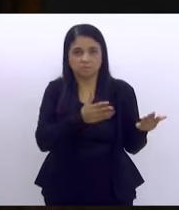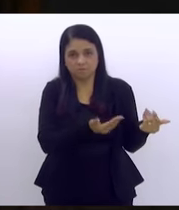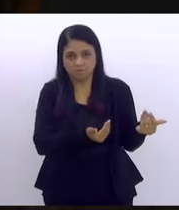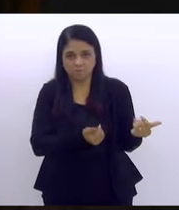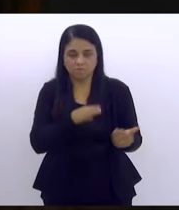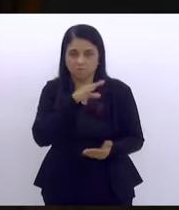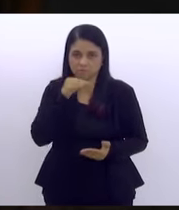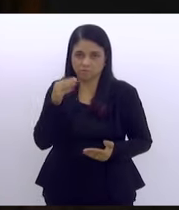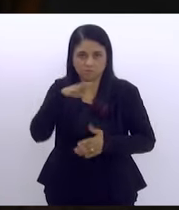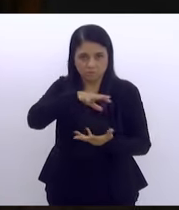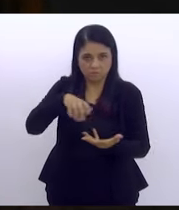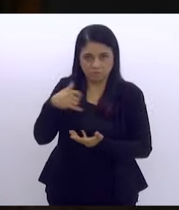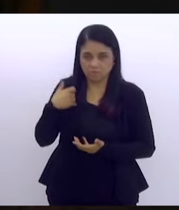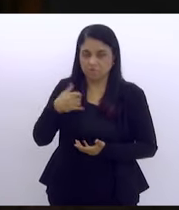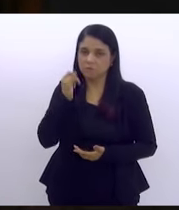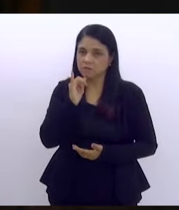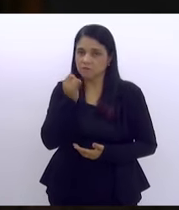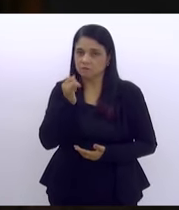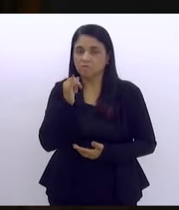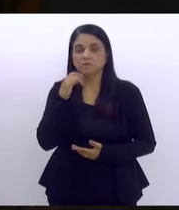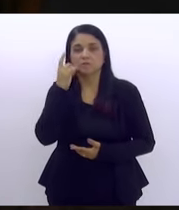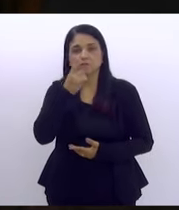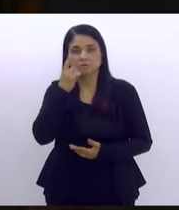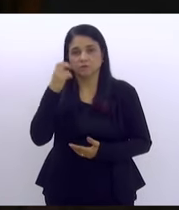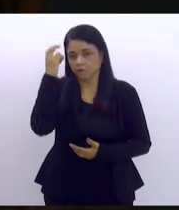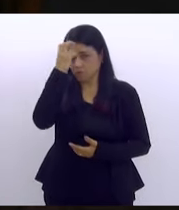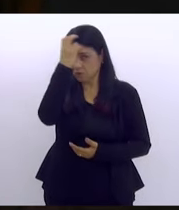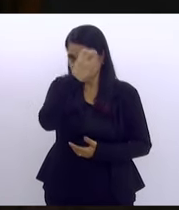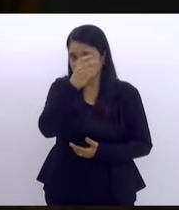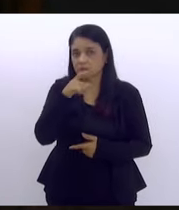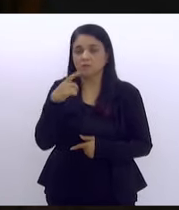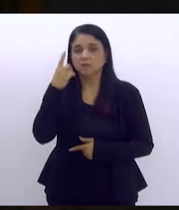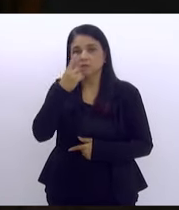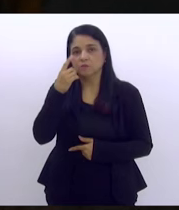favorável. Relatores, deputadas Verônica Lima